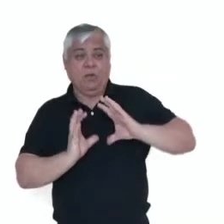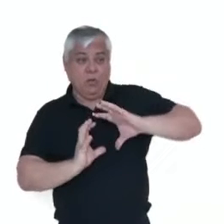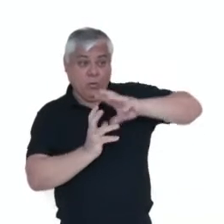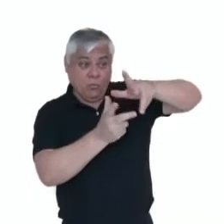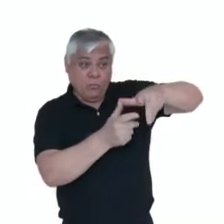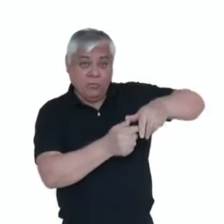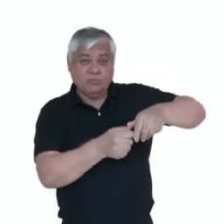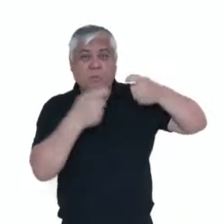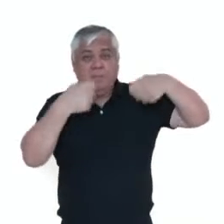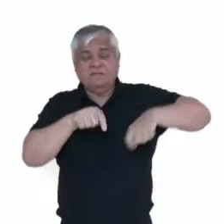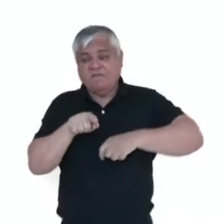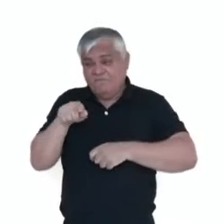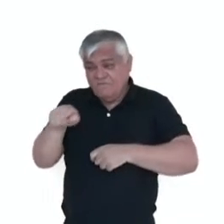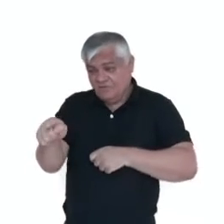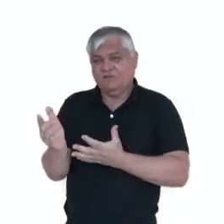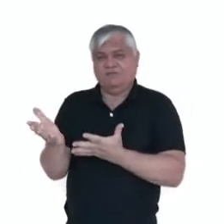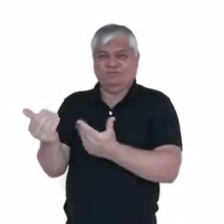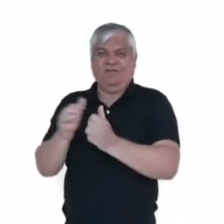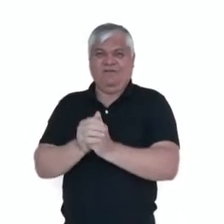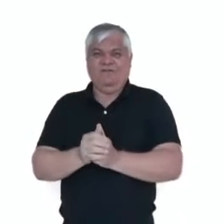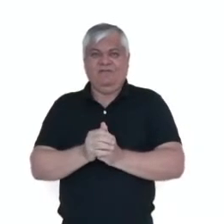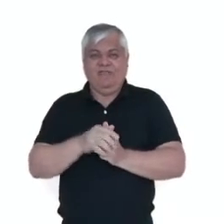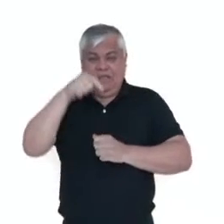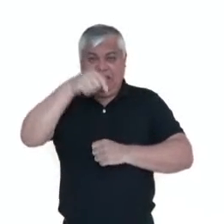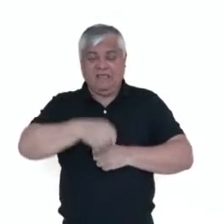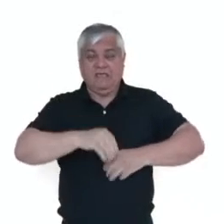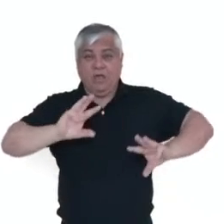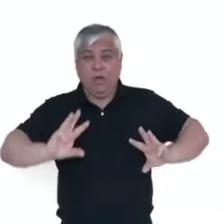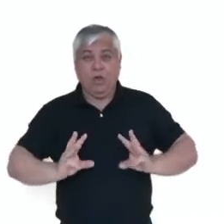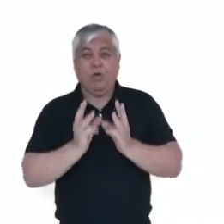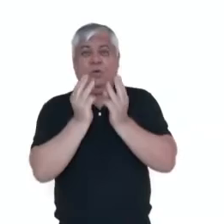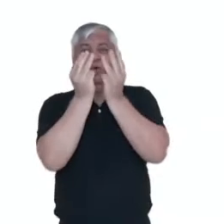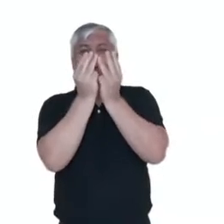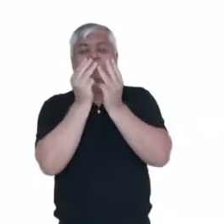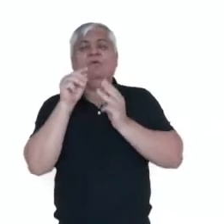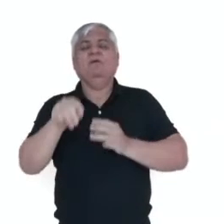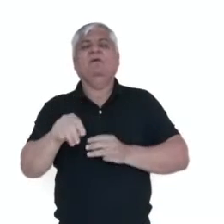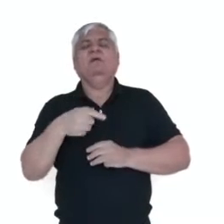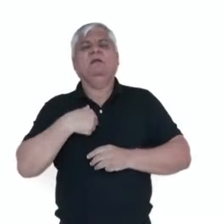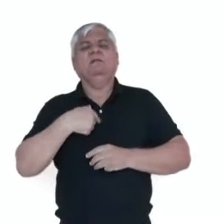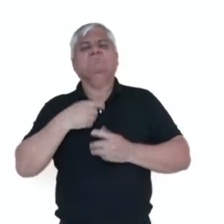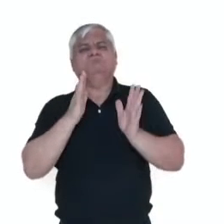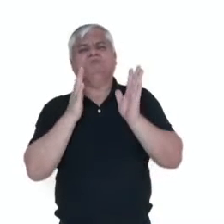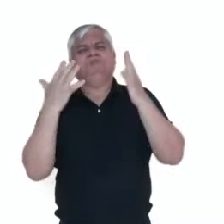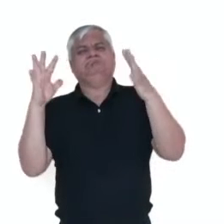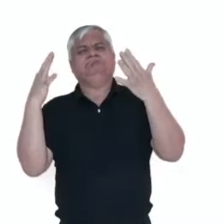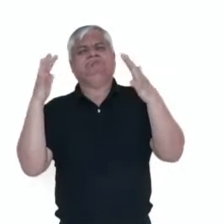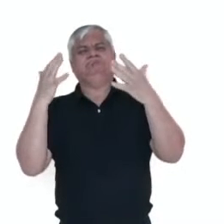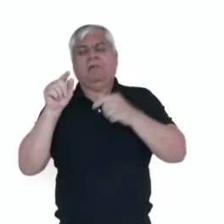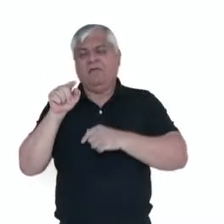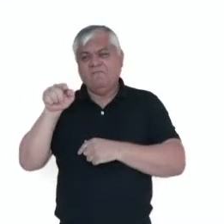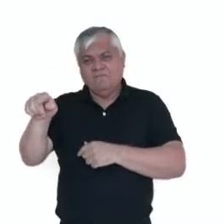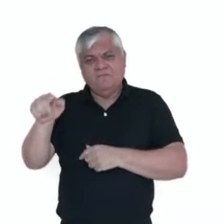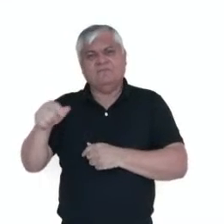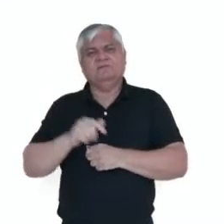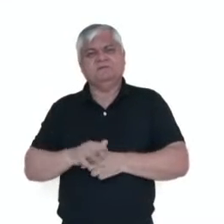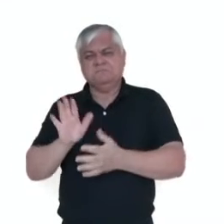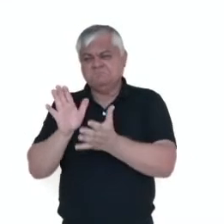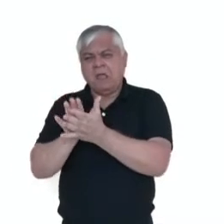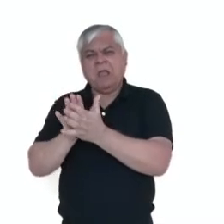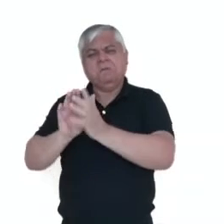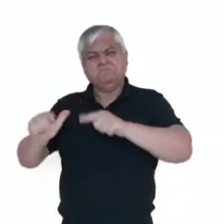e por isso nós do Programa das Nações Unidas para o Meio Ambiente parabenizamos e encorajamos essas